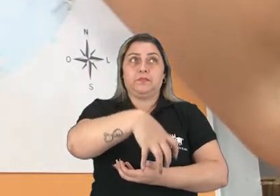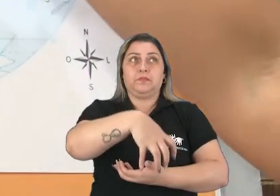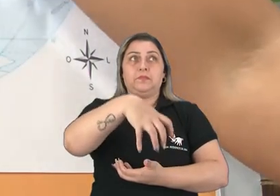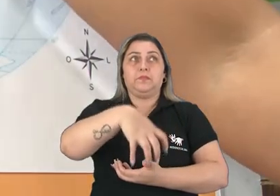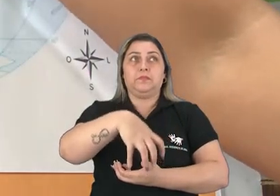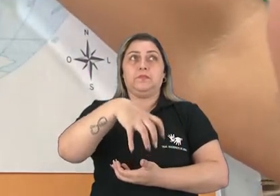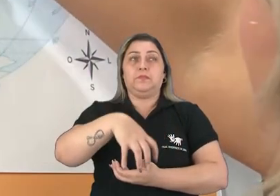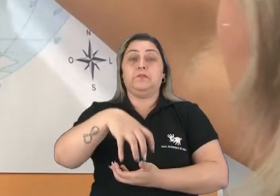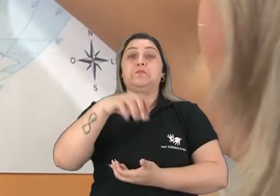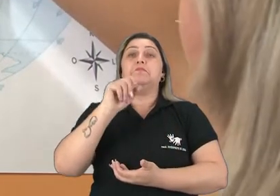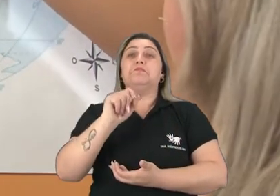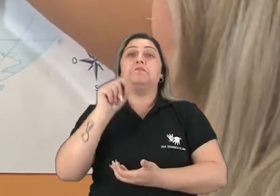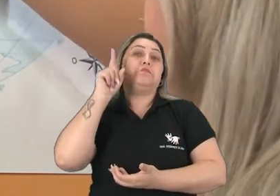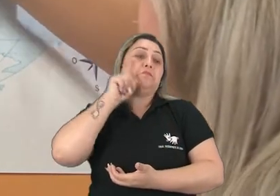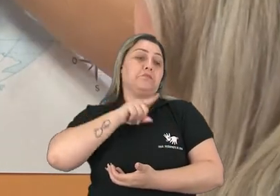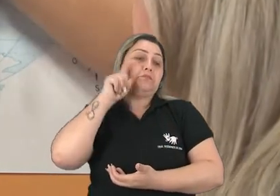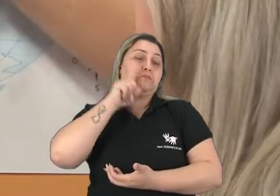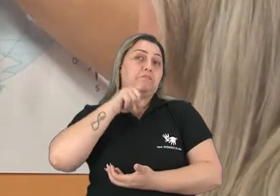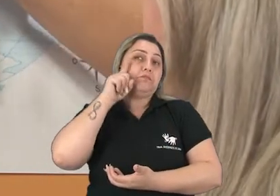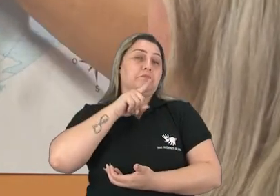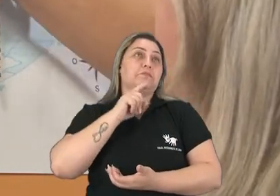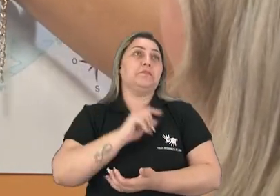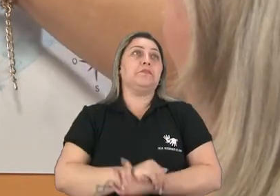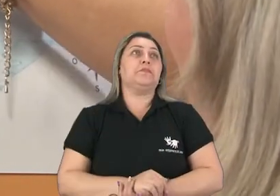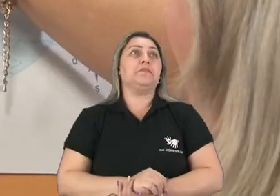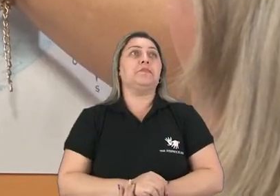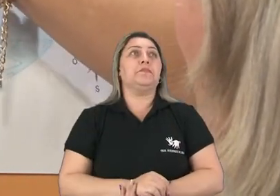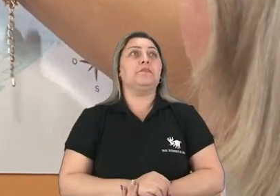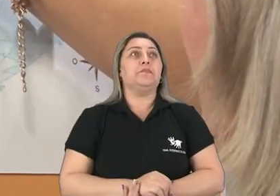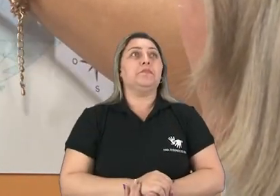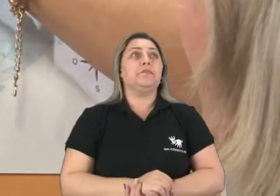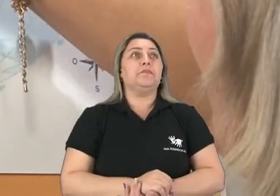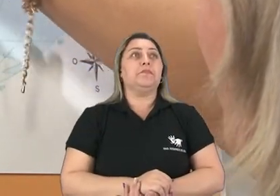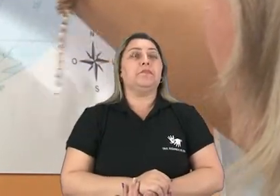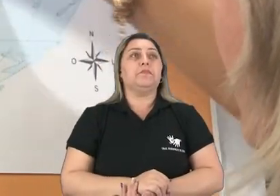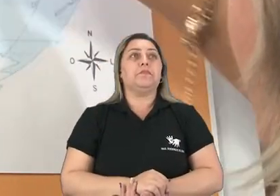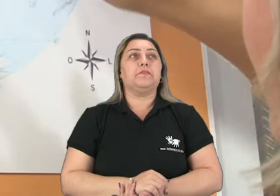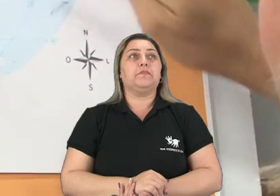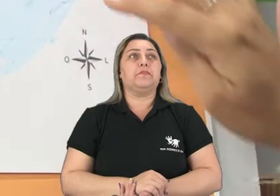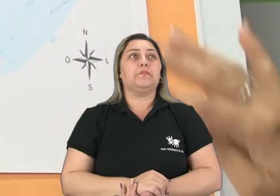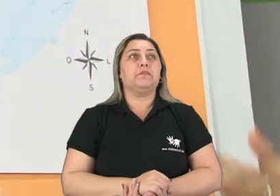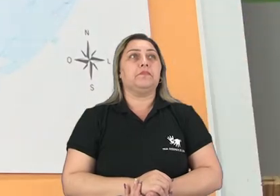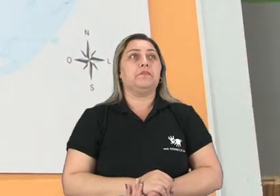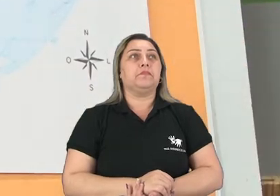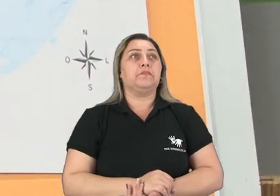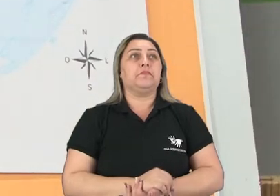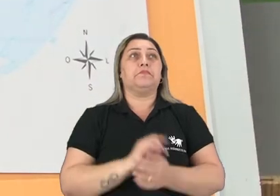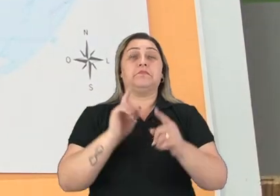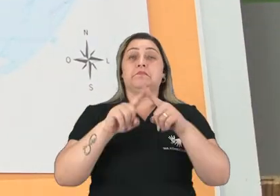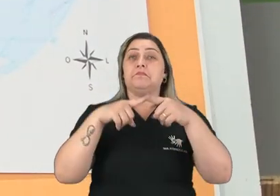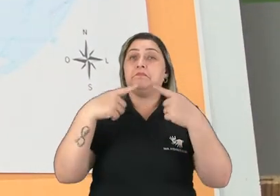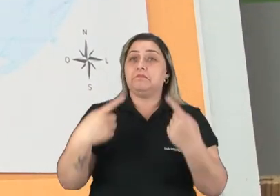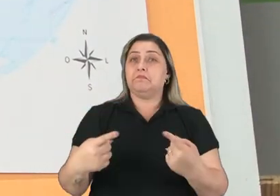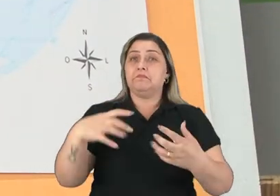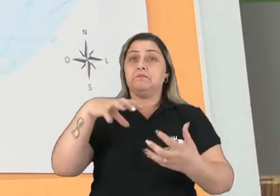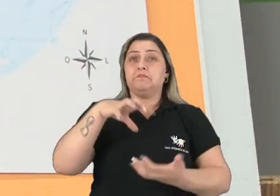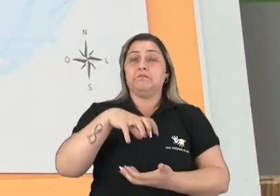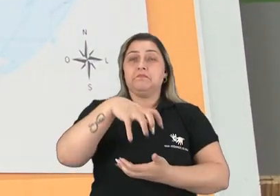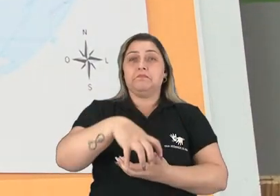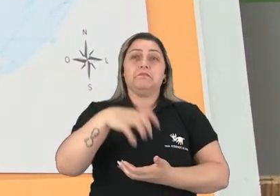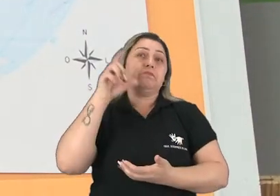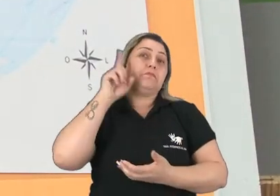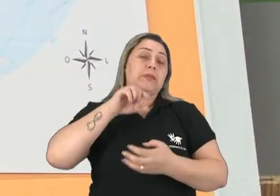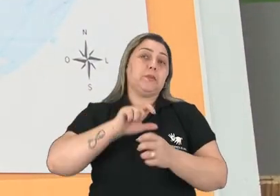americano, certo? Ele está localizado no continente americano. Mas o continente americano é